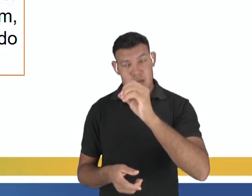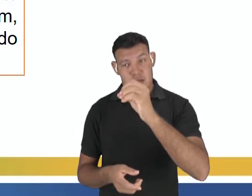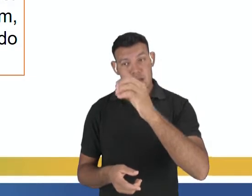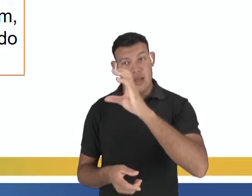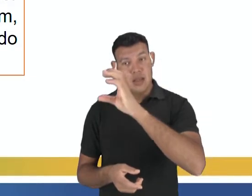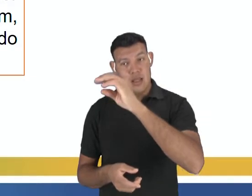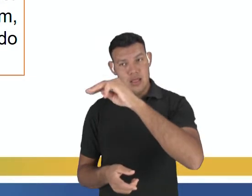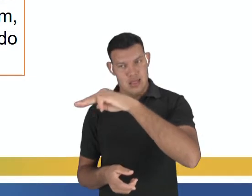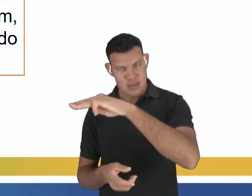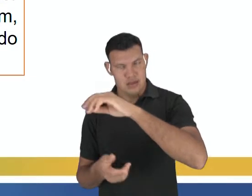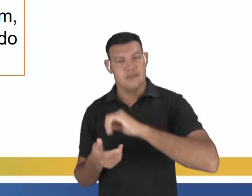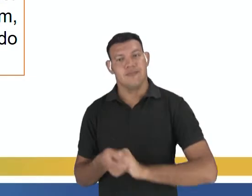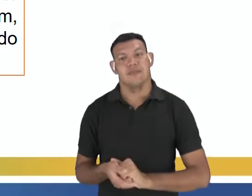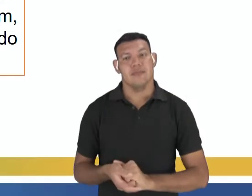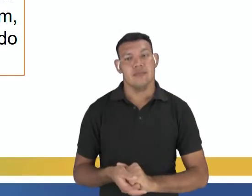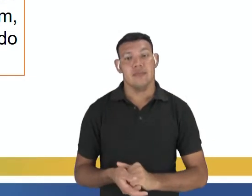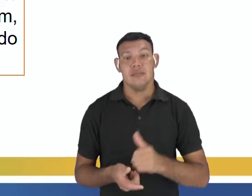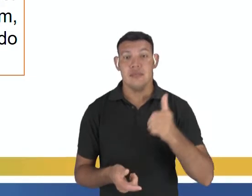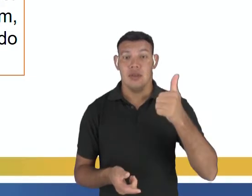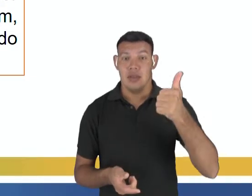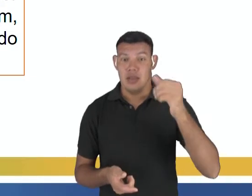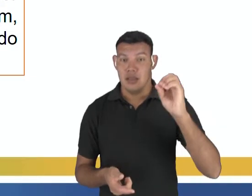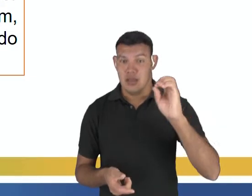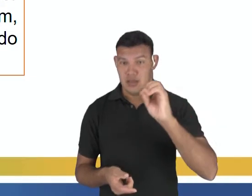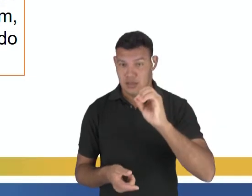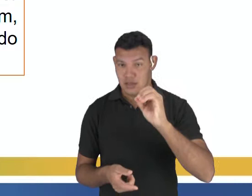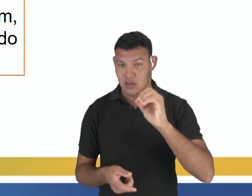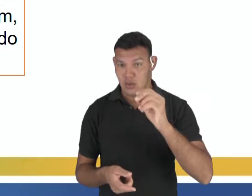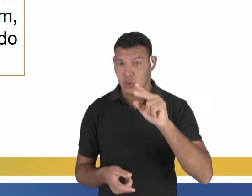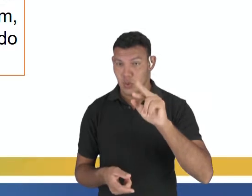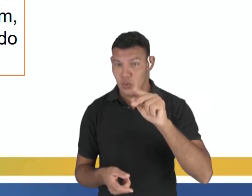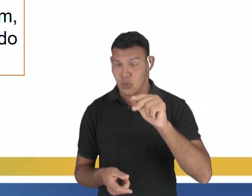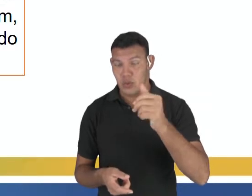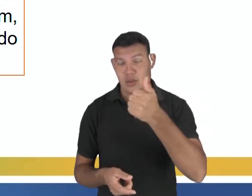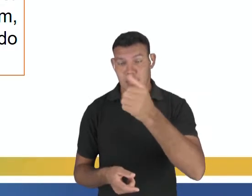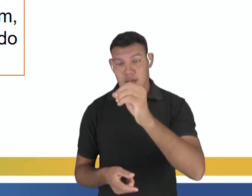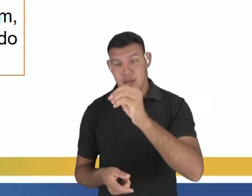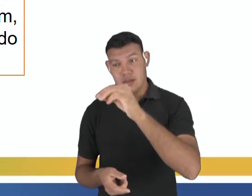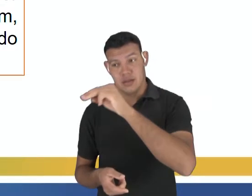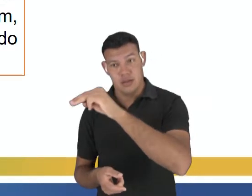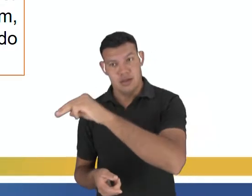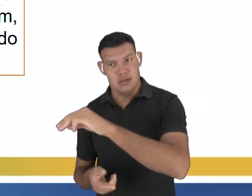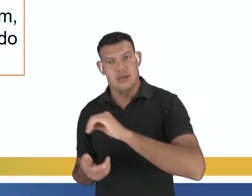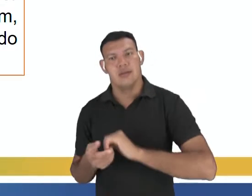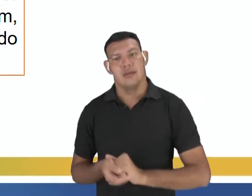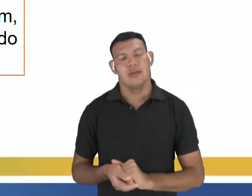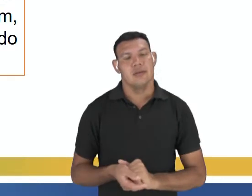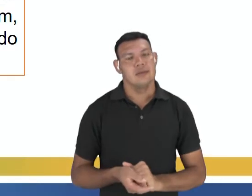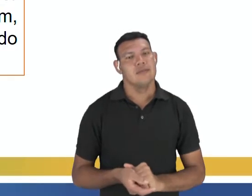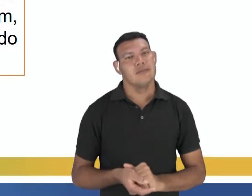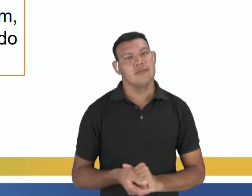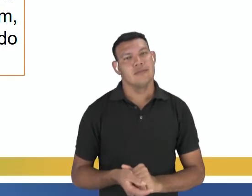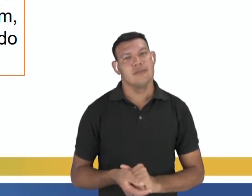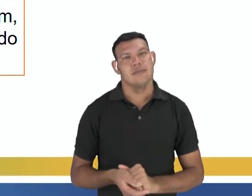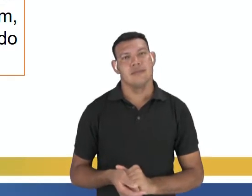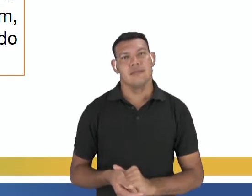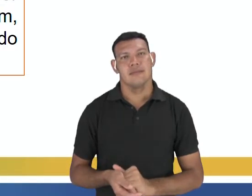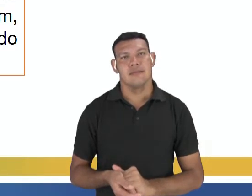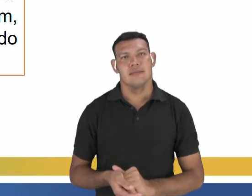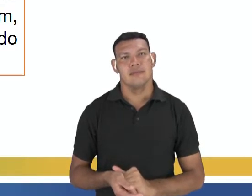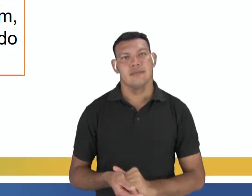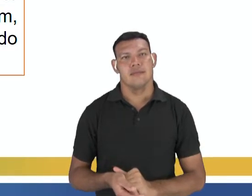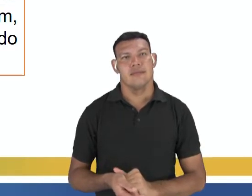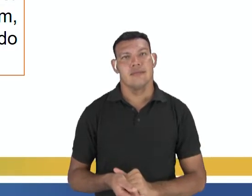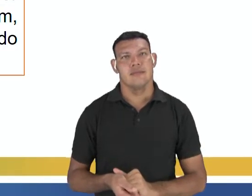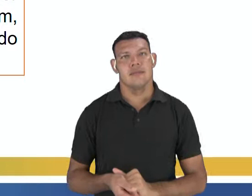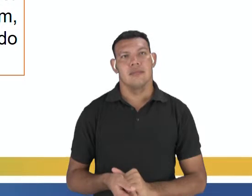assim sendo em um metro nós temos 100 centímetros né sendo que Cada centímetro carrega 10mm